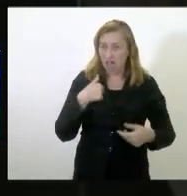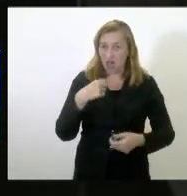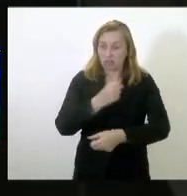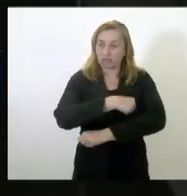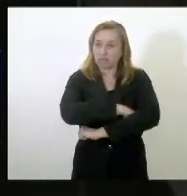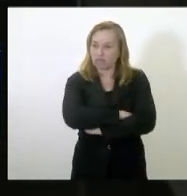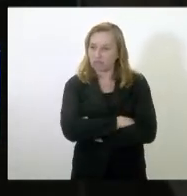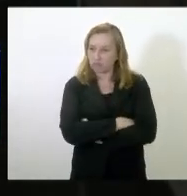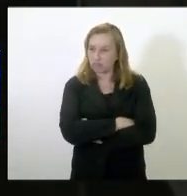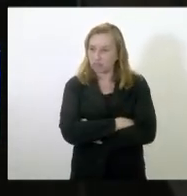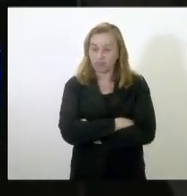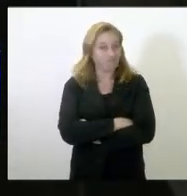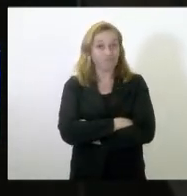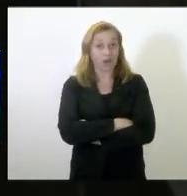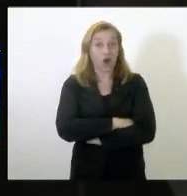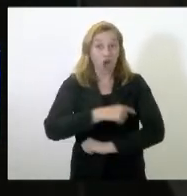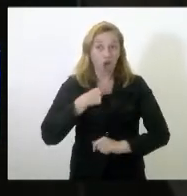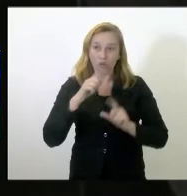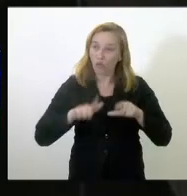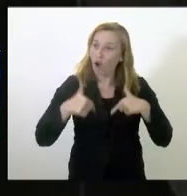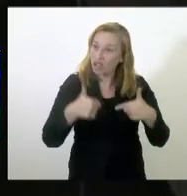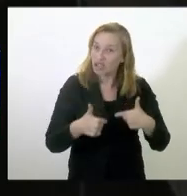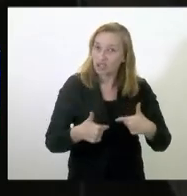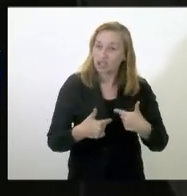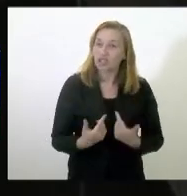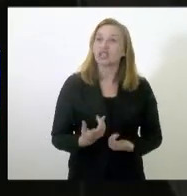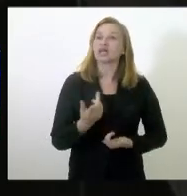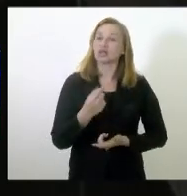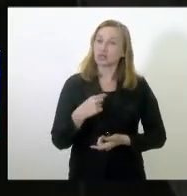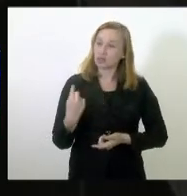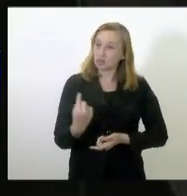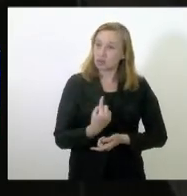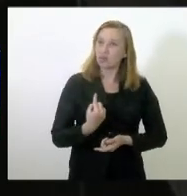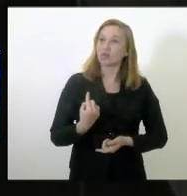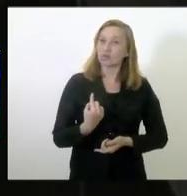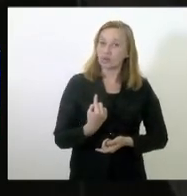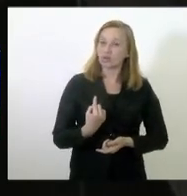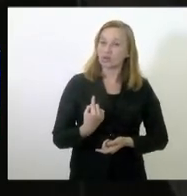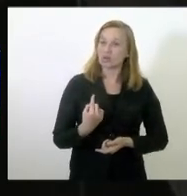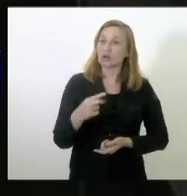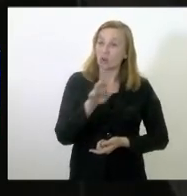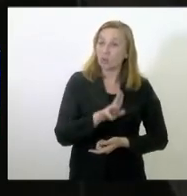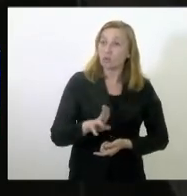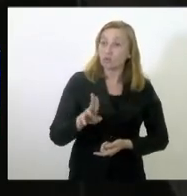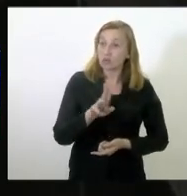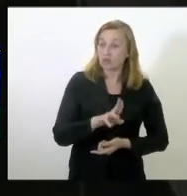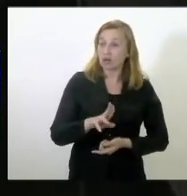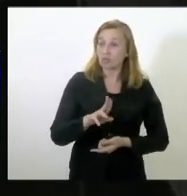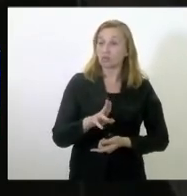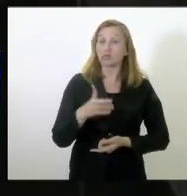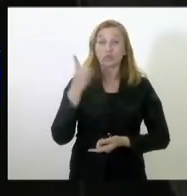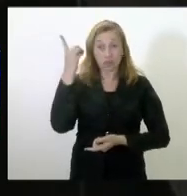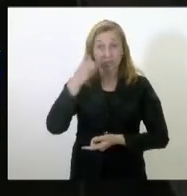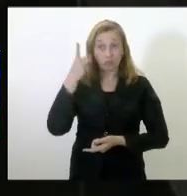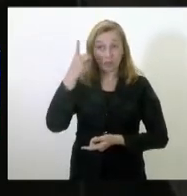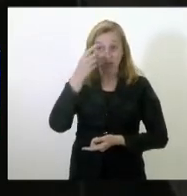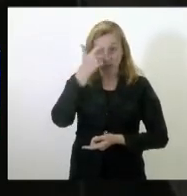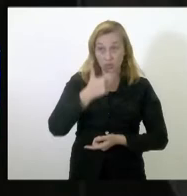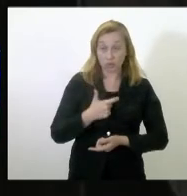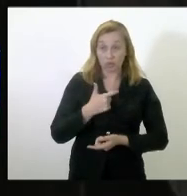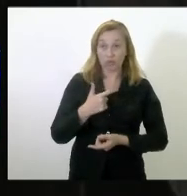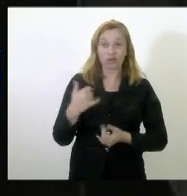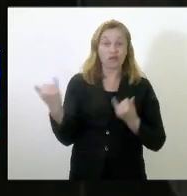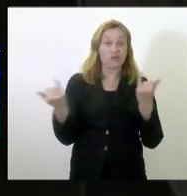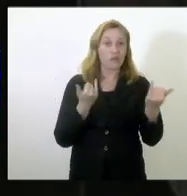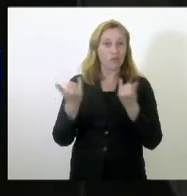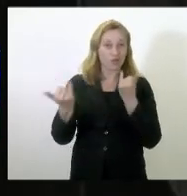braços mediante a isso. E uma das nossas armas, uma das nossas ferramentas como parlamentar, são os requerimentos de